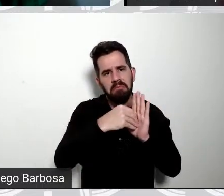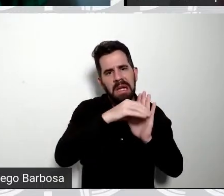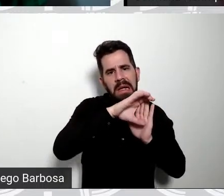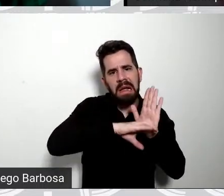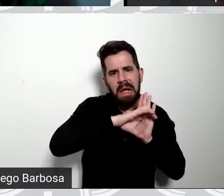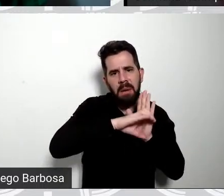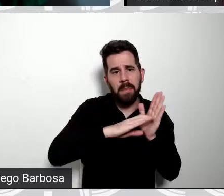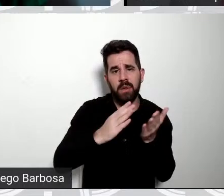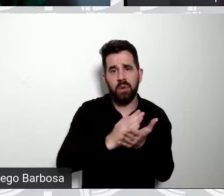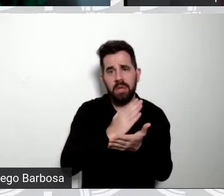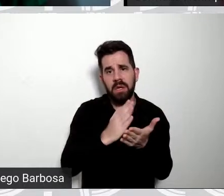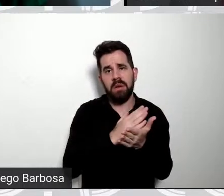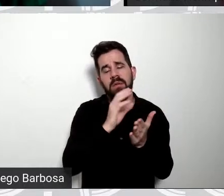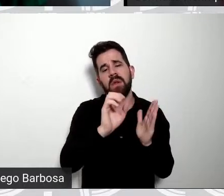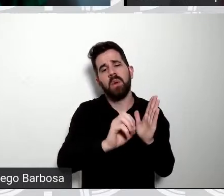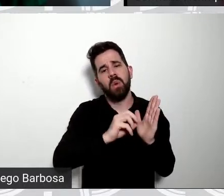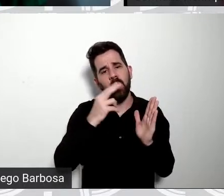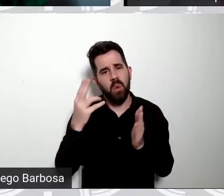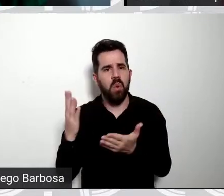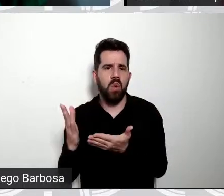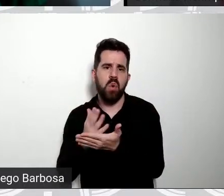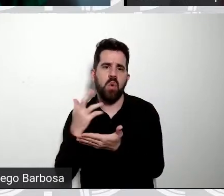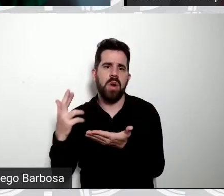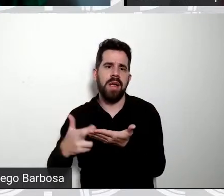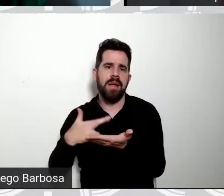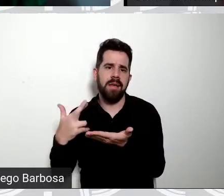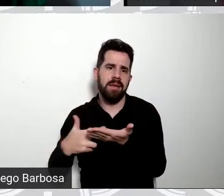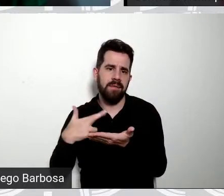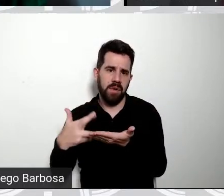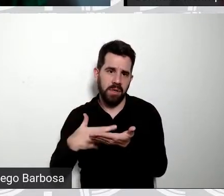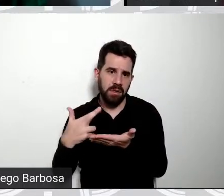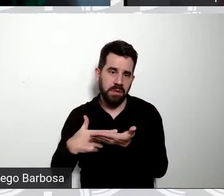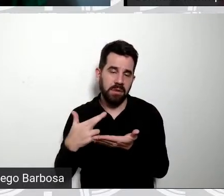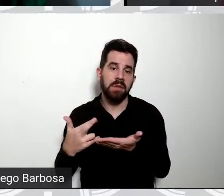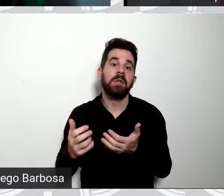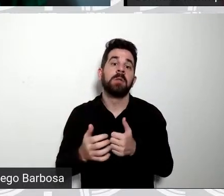ou em revistas, né?